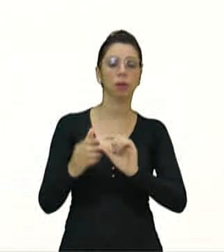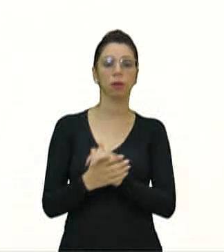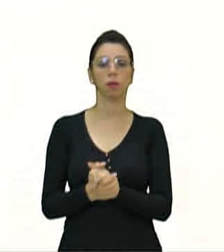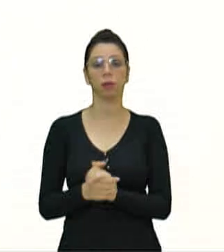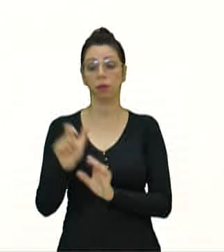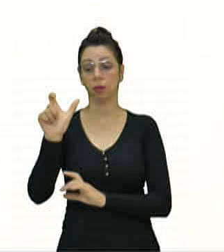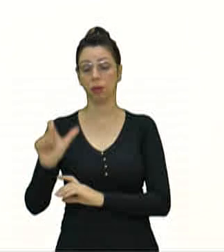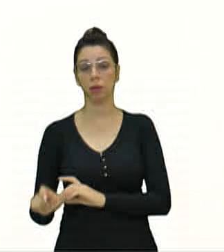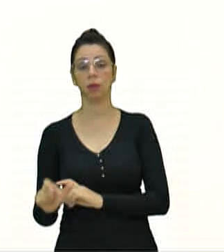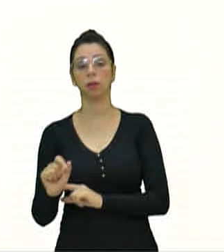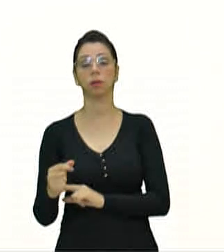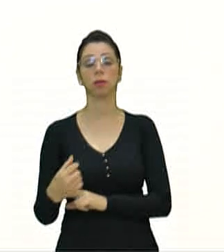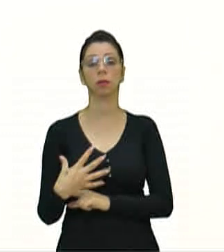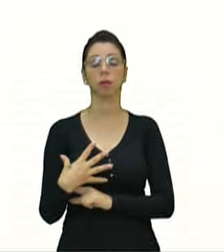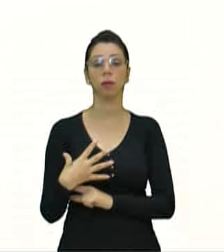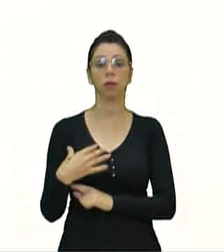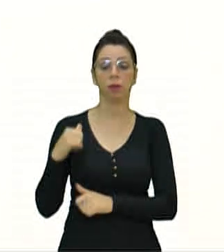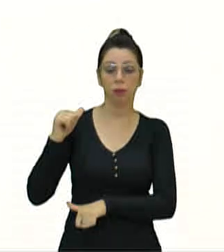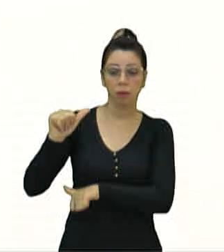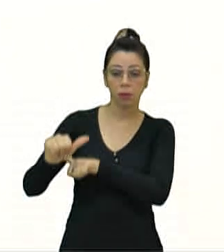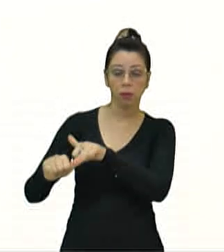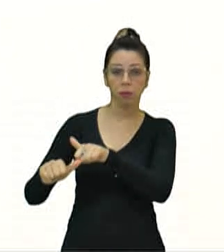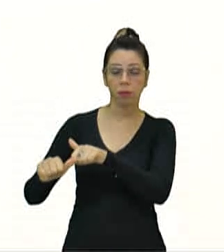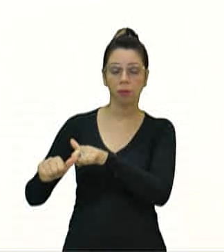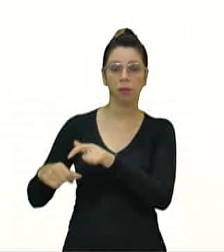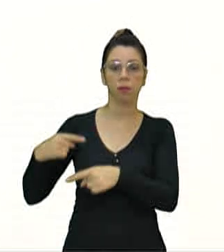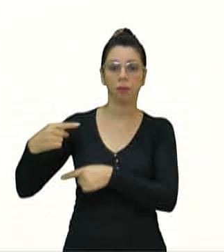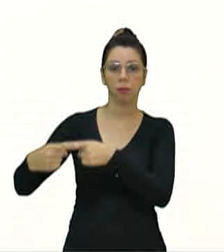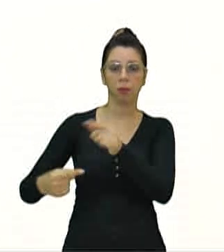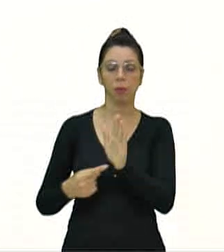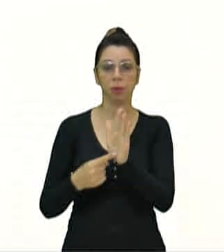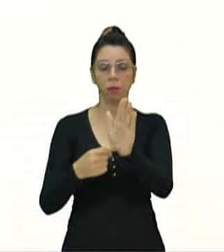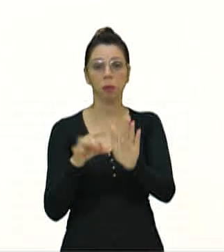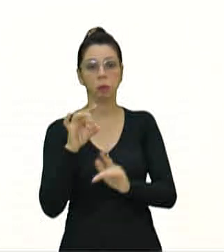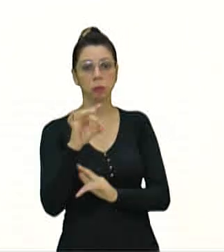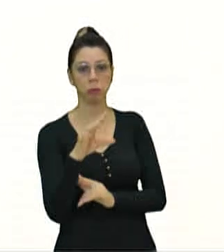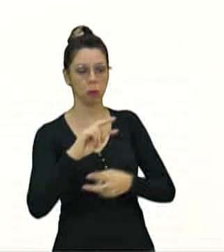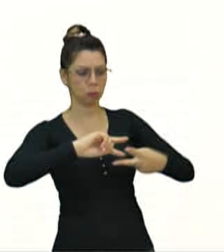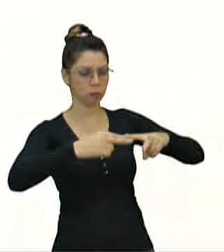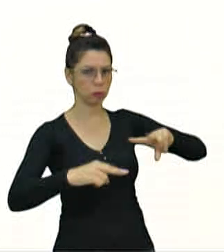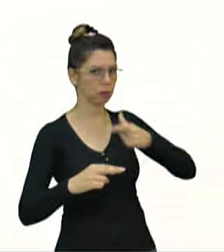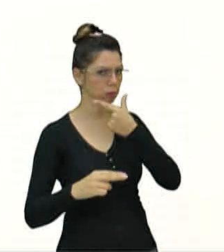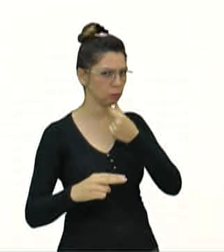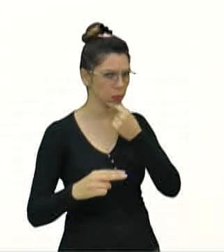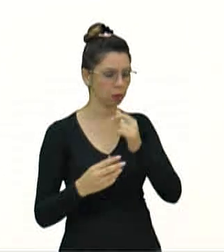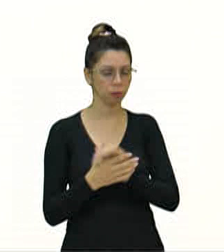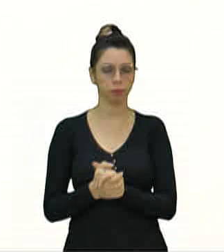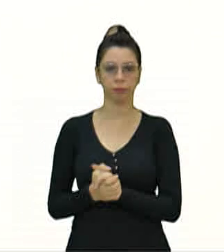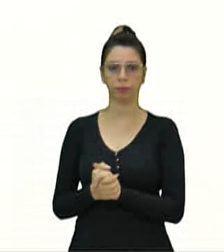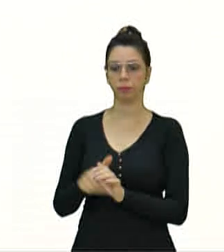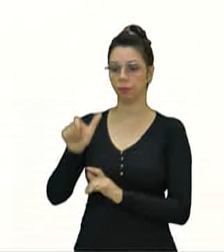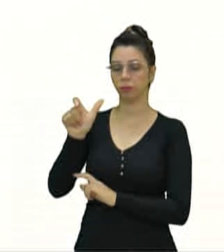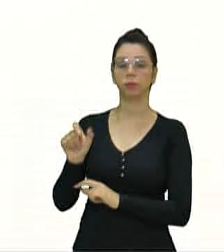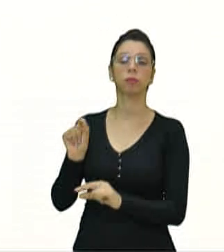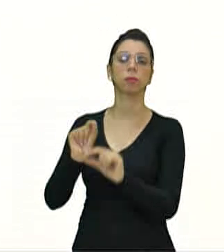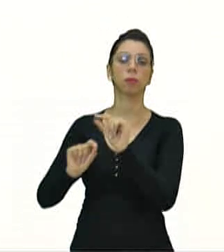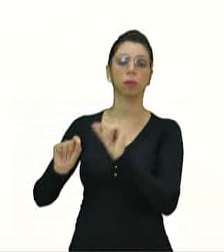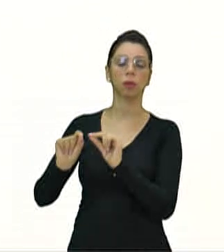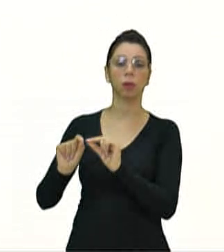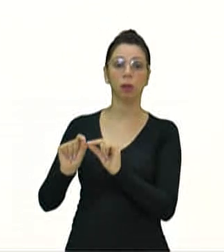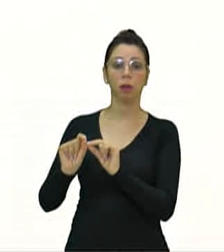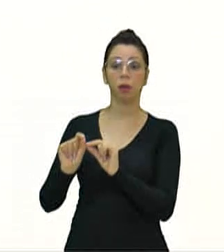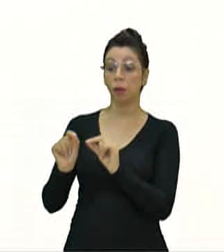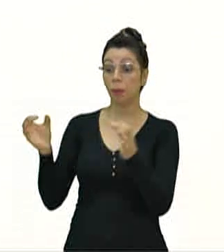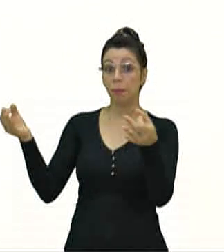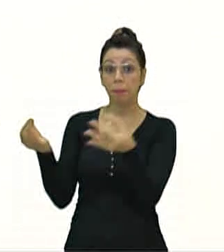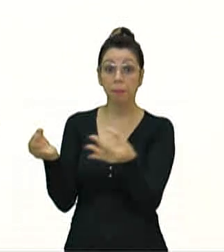indivíduos formados apresentam apenas as informações genéticas do pai? Os indivíduos formados apresentam exatamente as